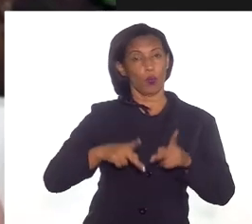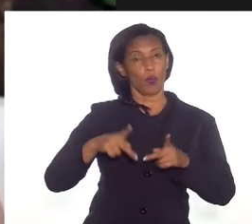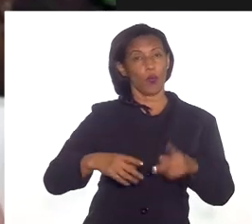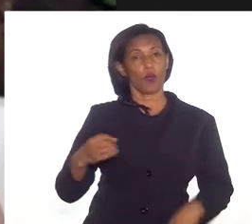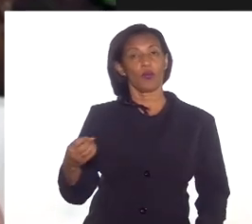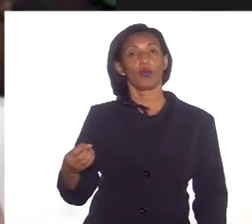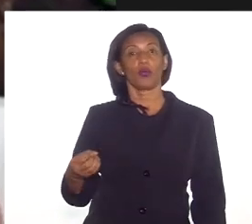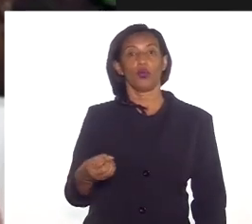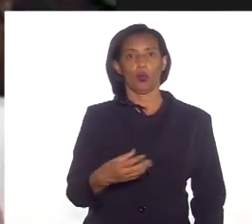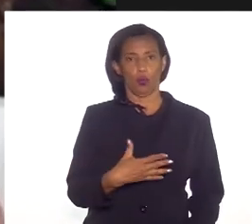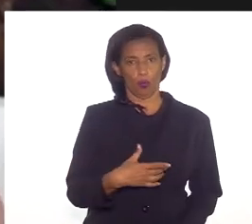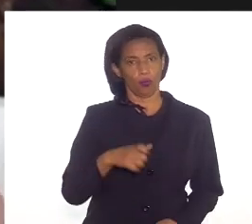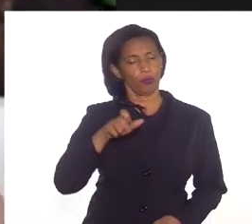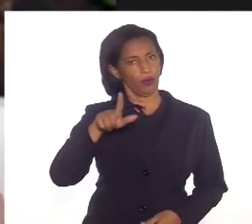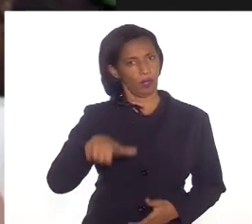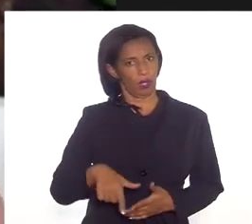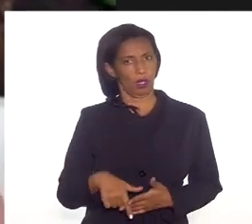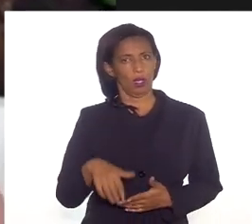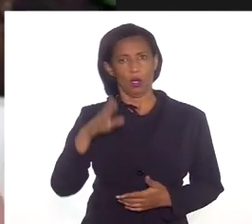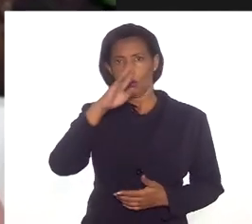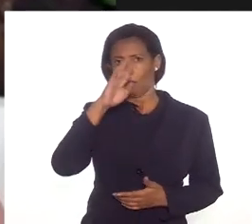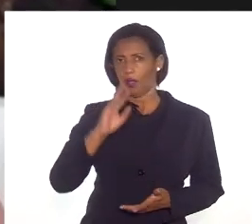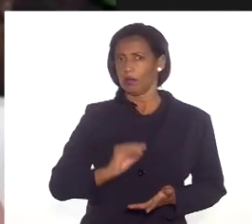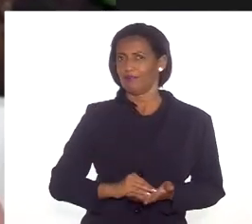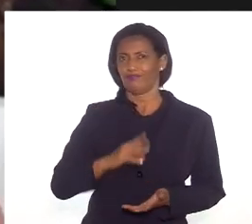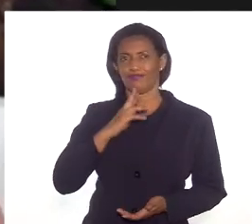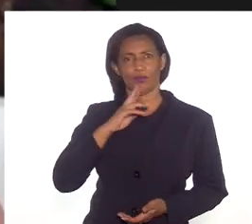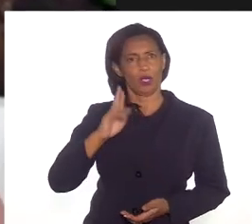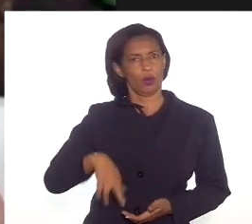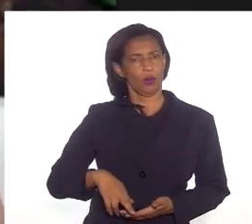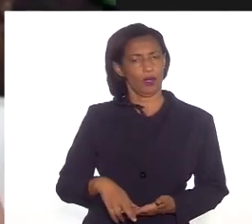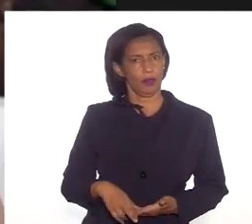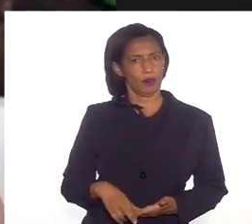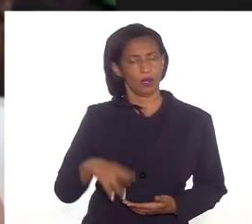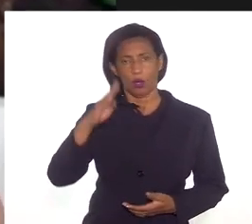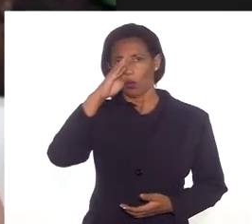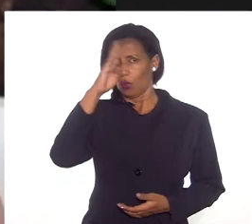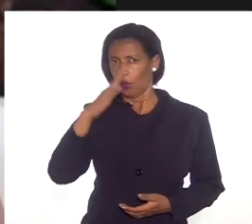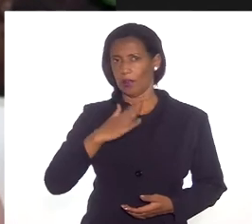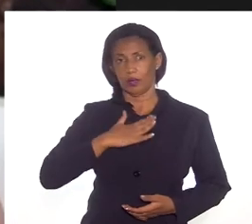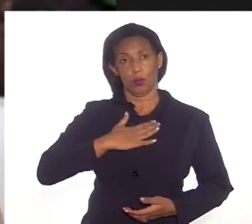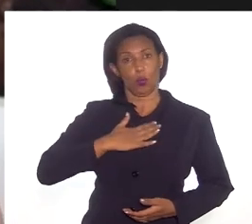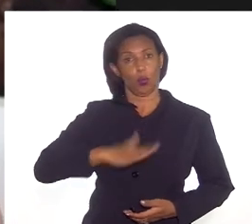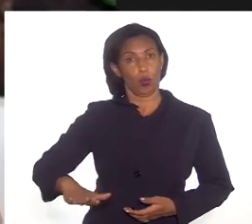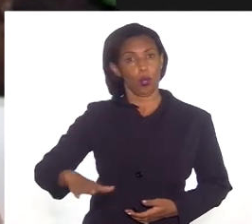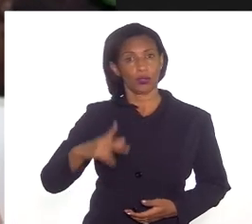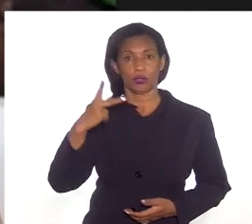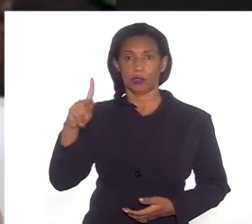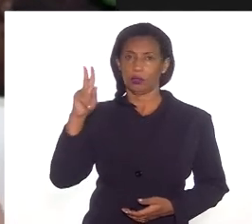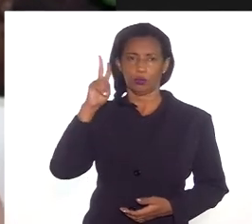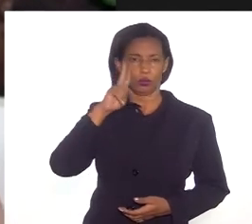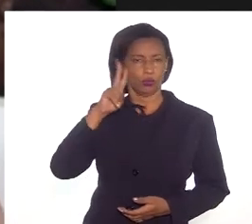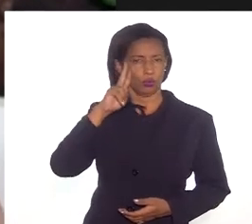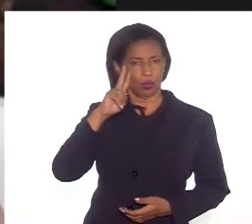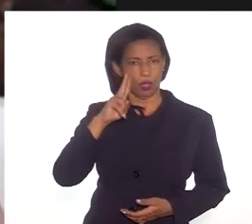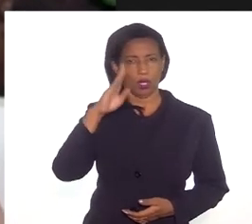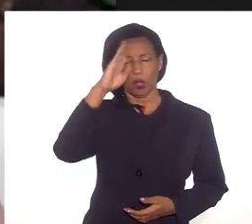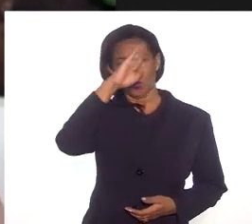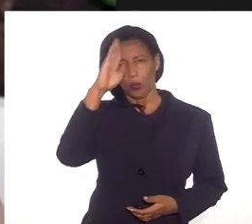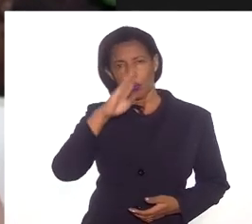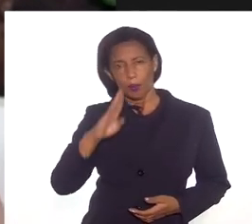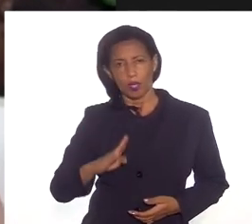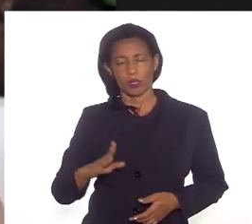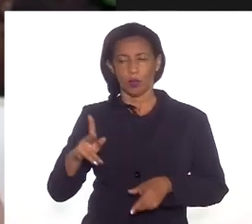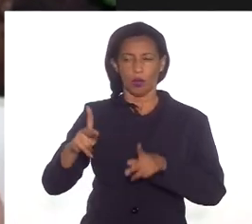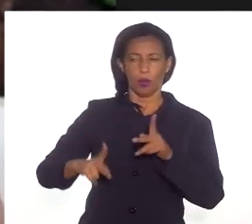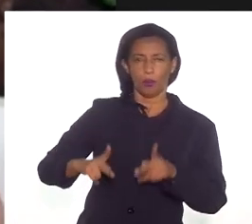um povo novo, que ele é. O Brasil não se reconhece, o Brasil não gosta da sua história. O Brasil